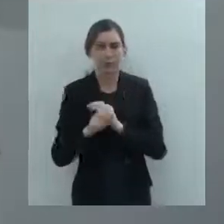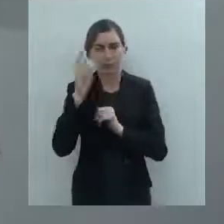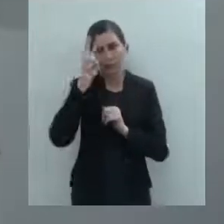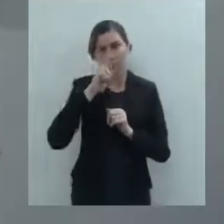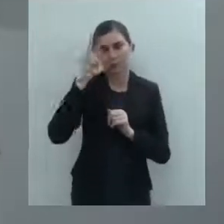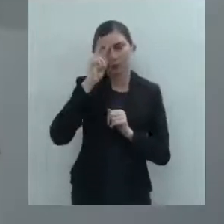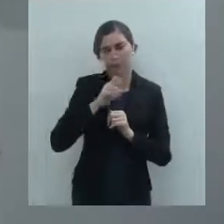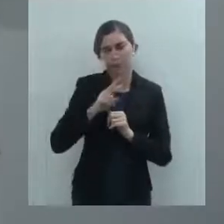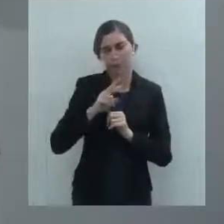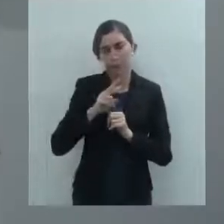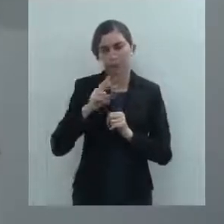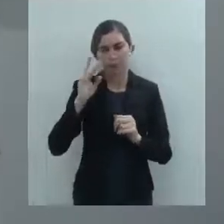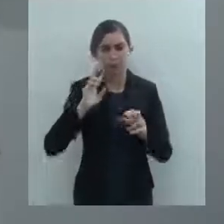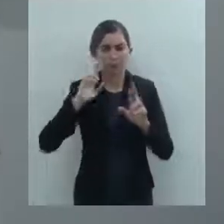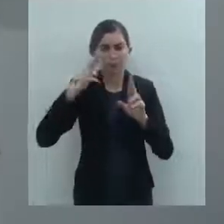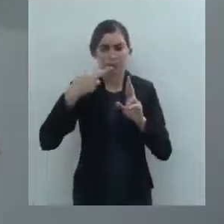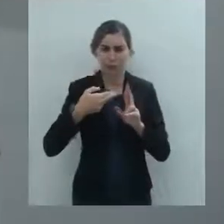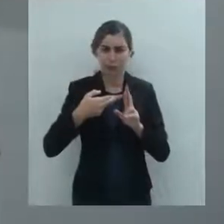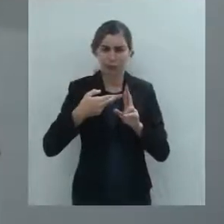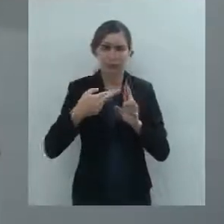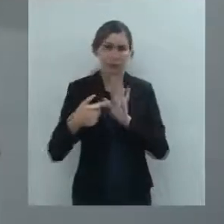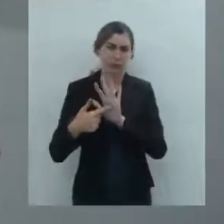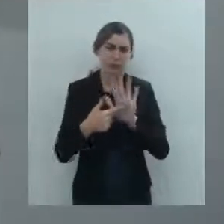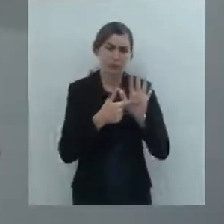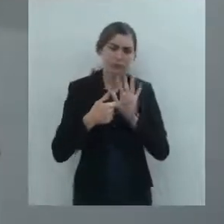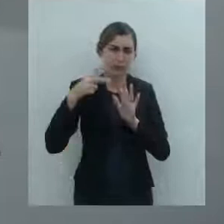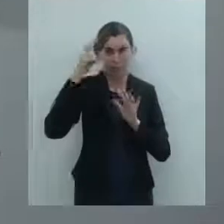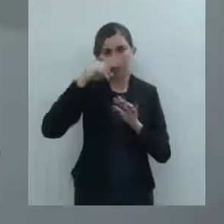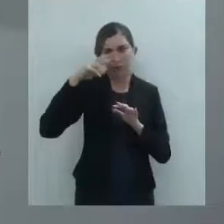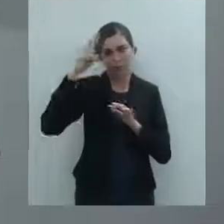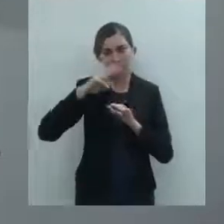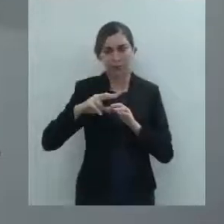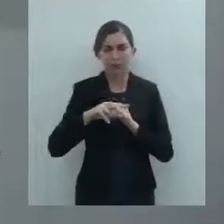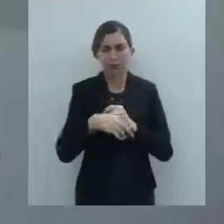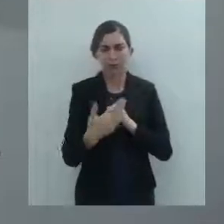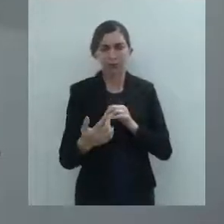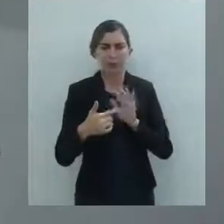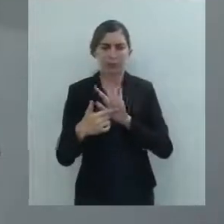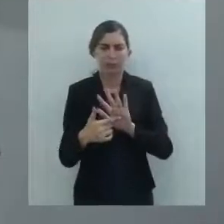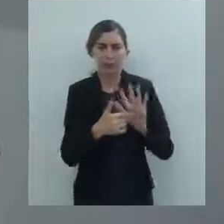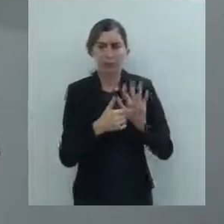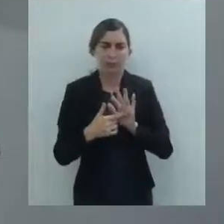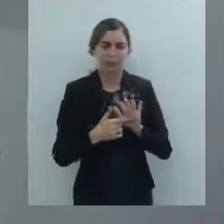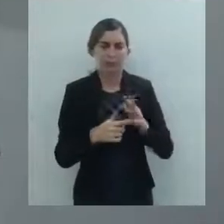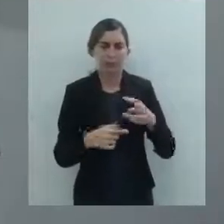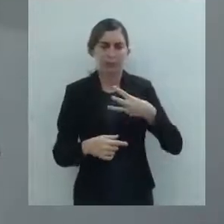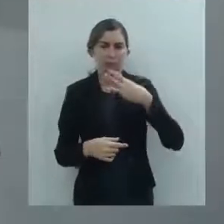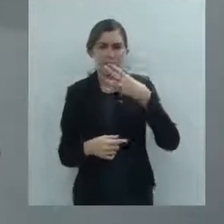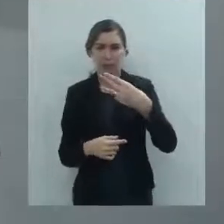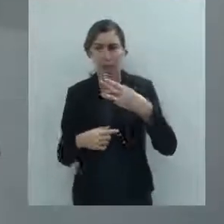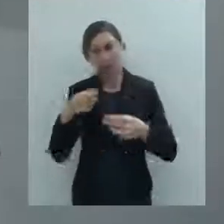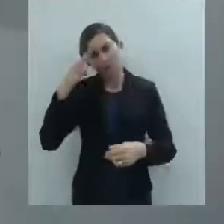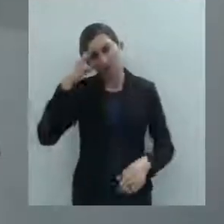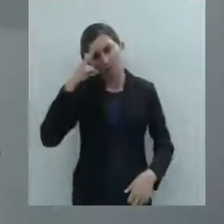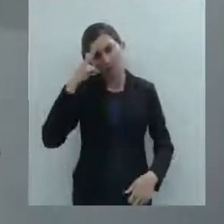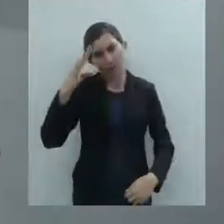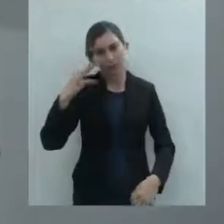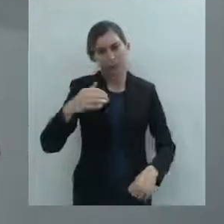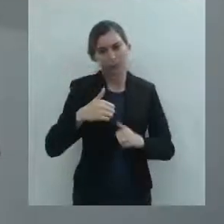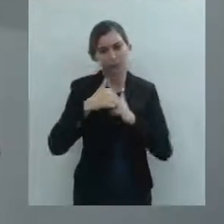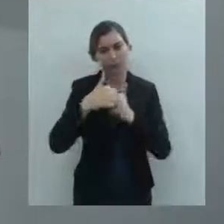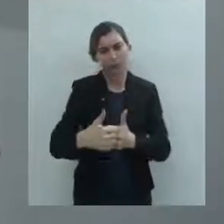a história referências as abordagens historiográficas apontam para três principais correntes